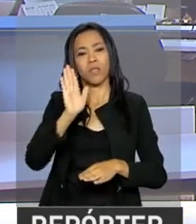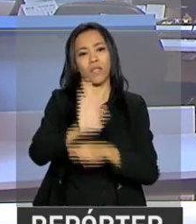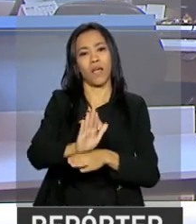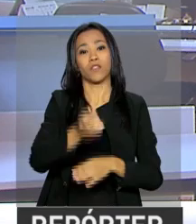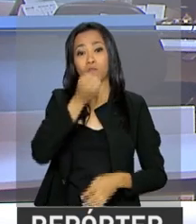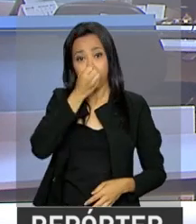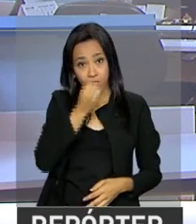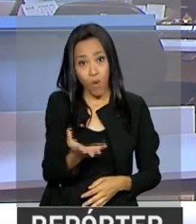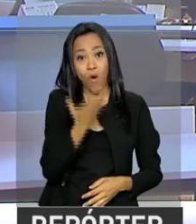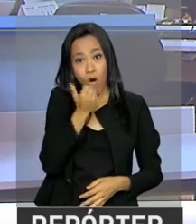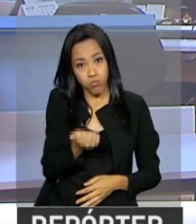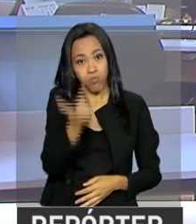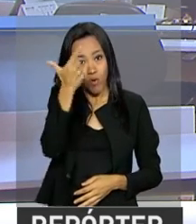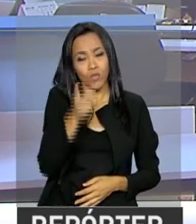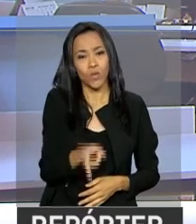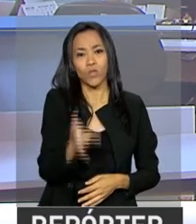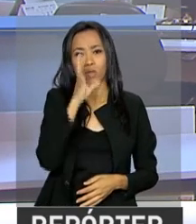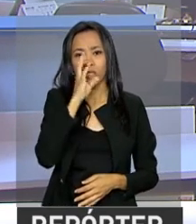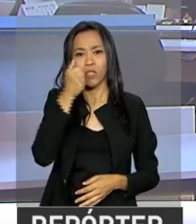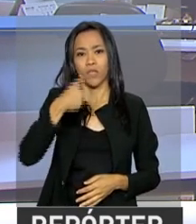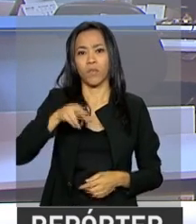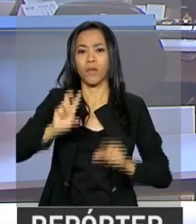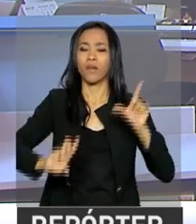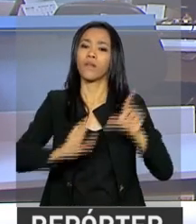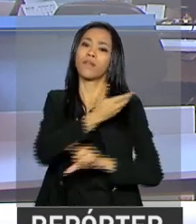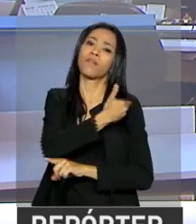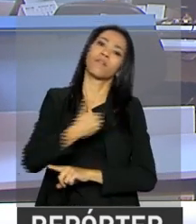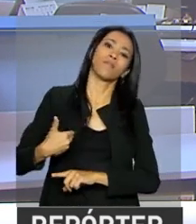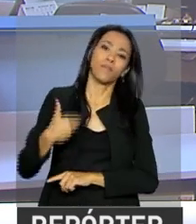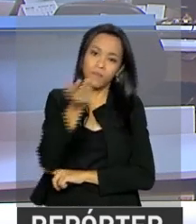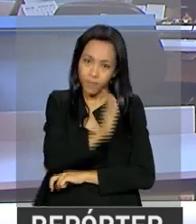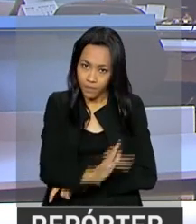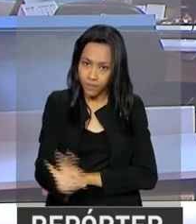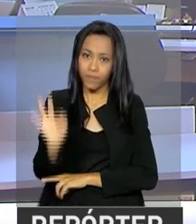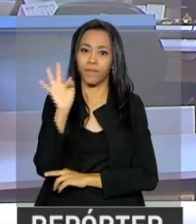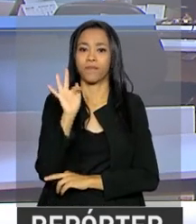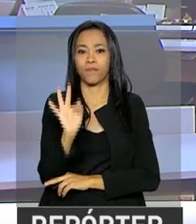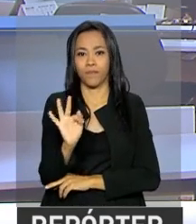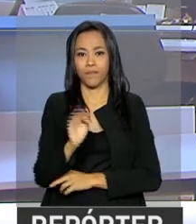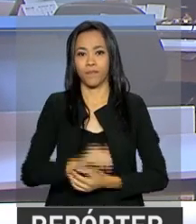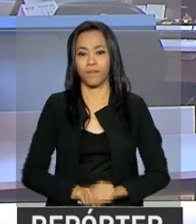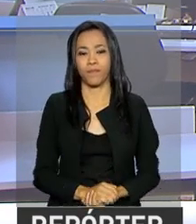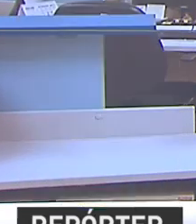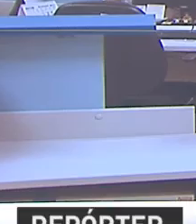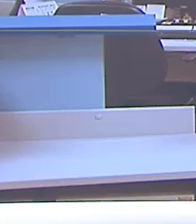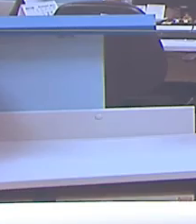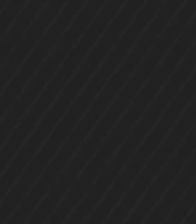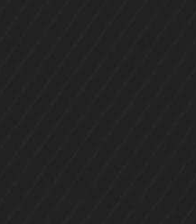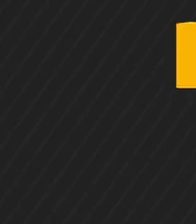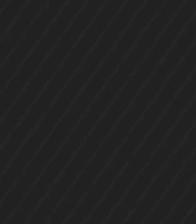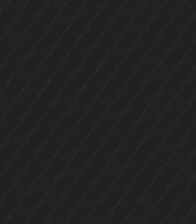você, um bom almoço e continue com a gente aqui na TV NBR, a TV do Governo Federal.